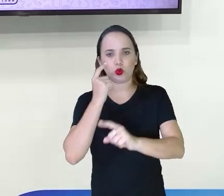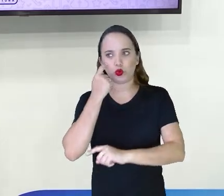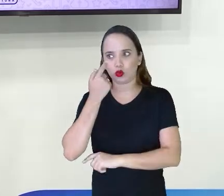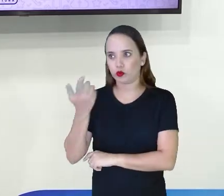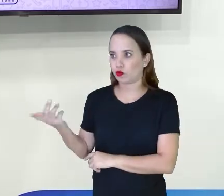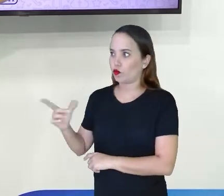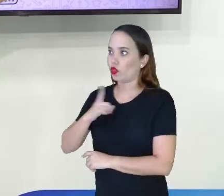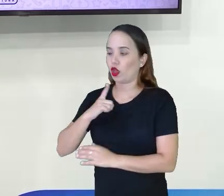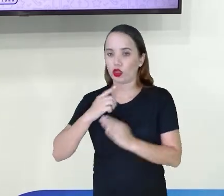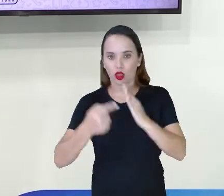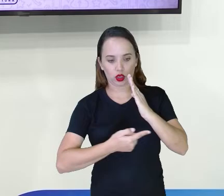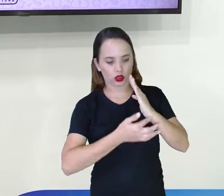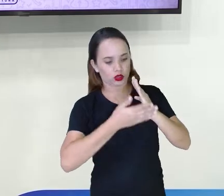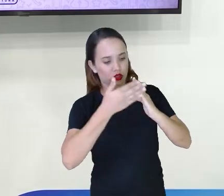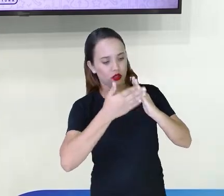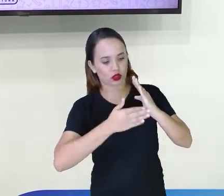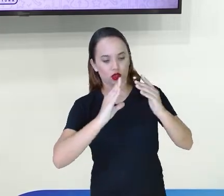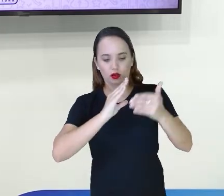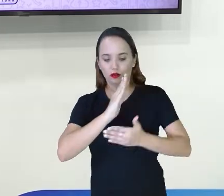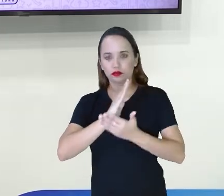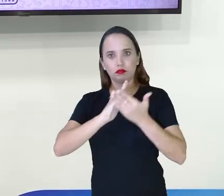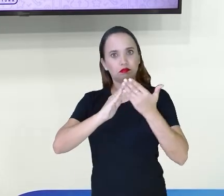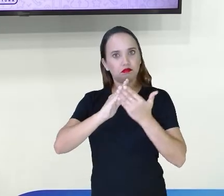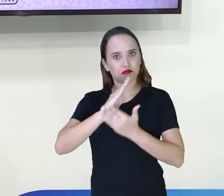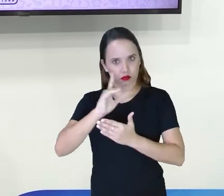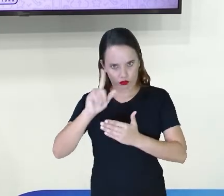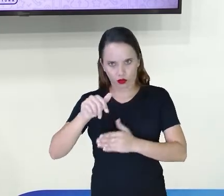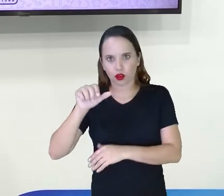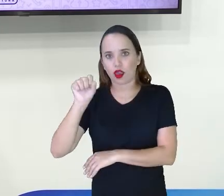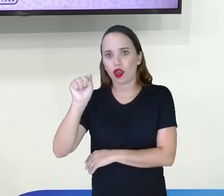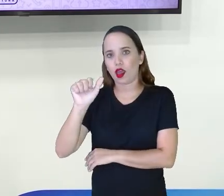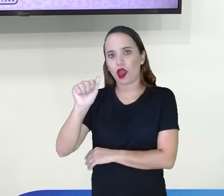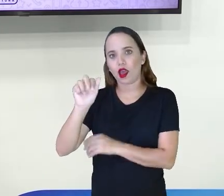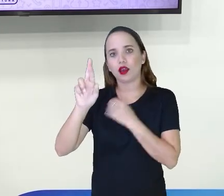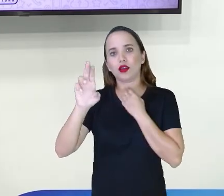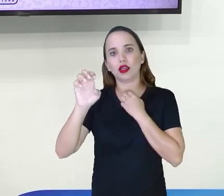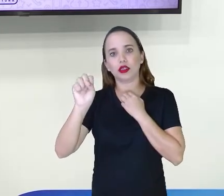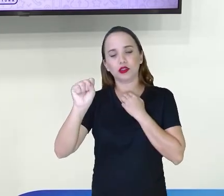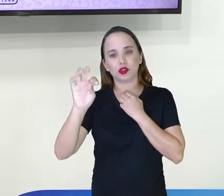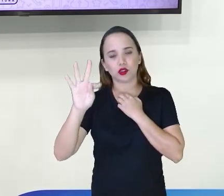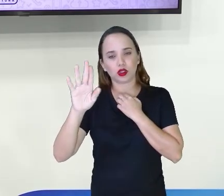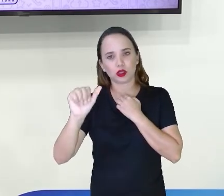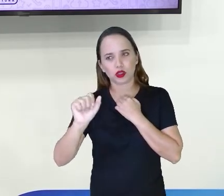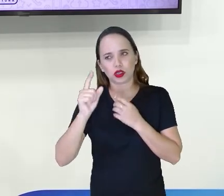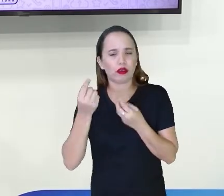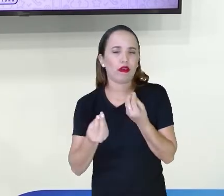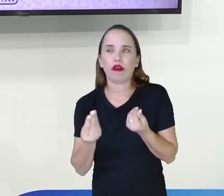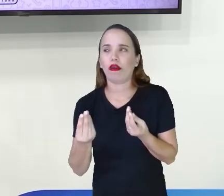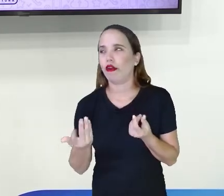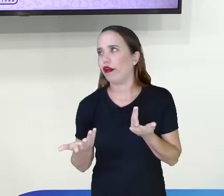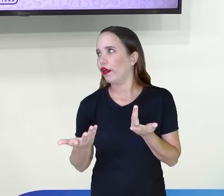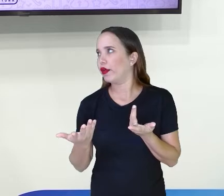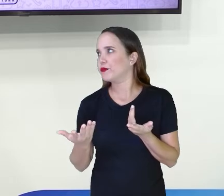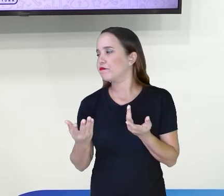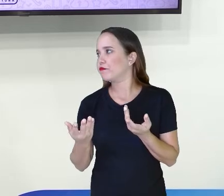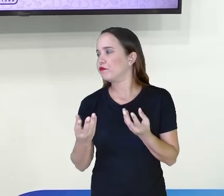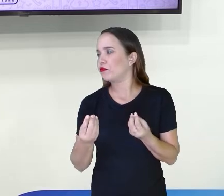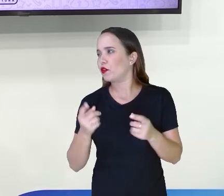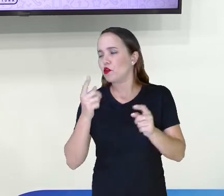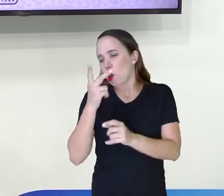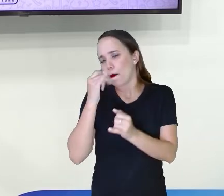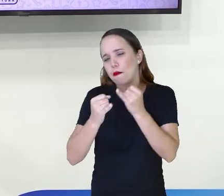minhas arestas, que são formadas por segmentos, que é como se fosse o como se fosse